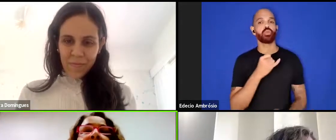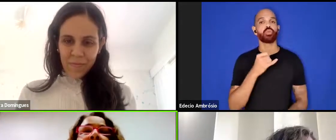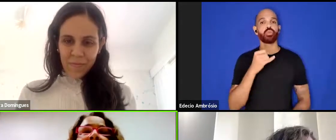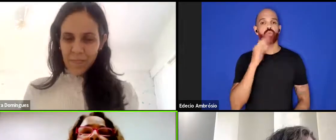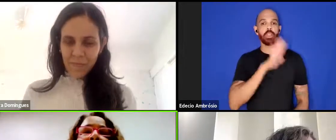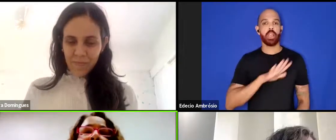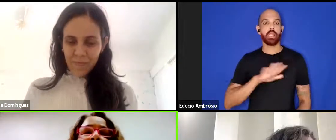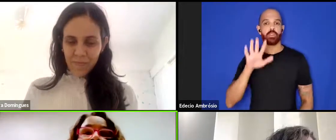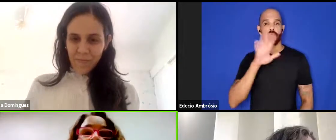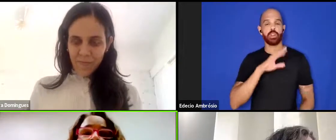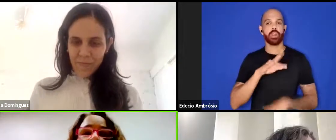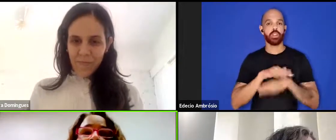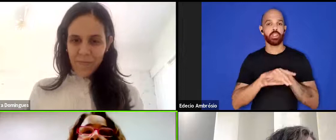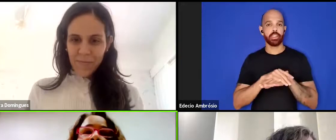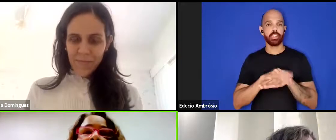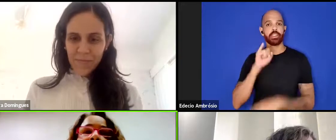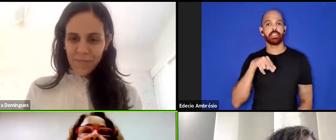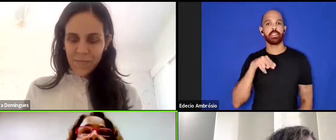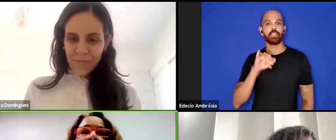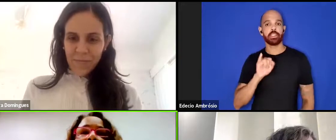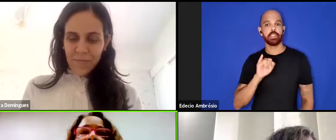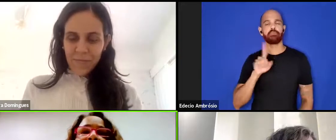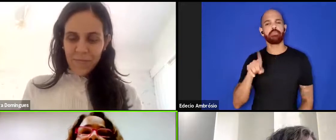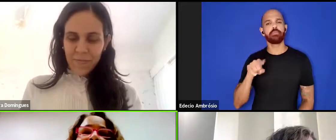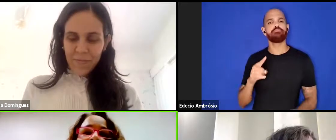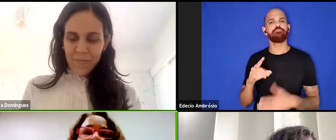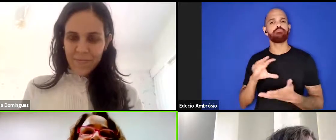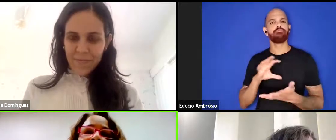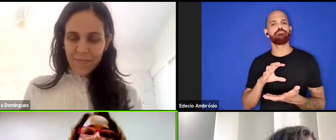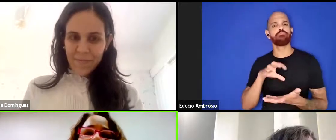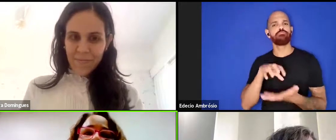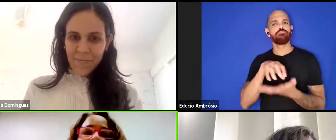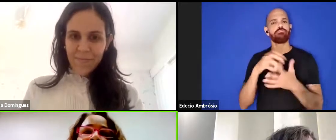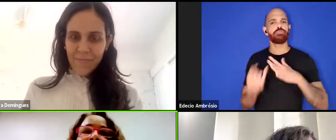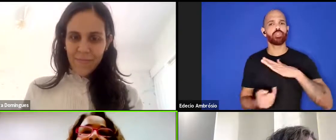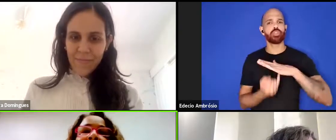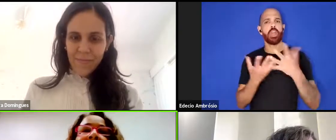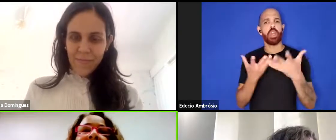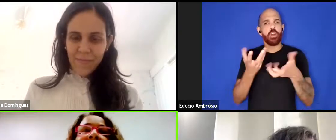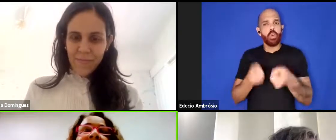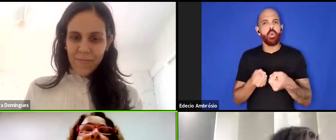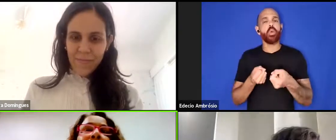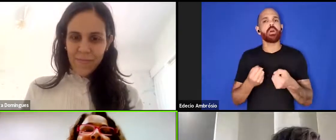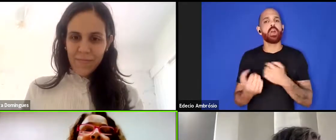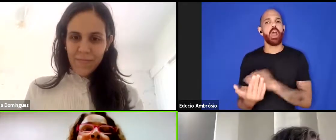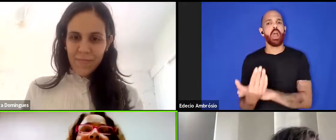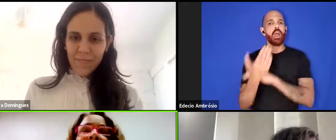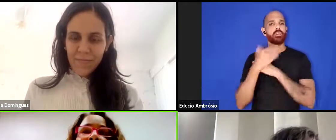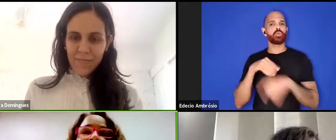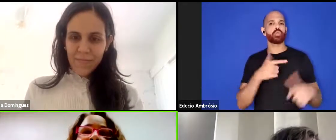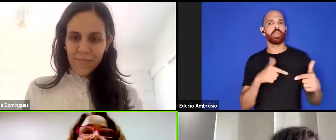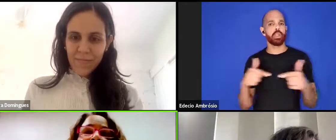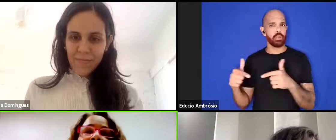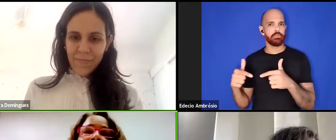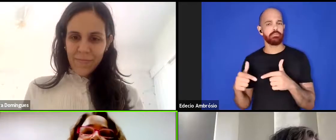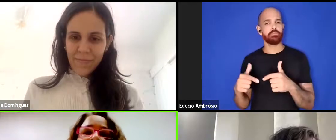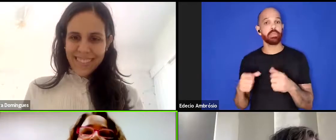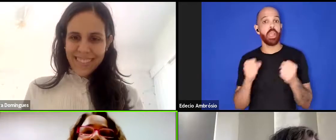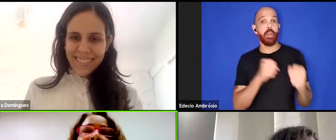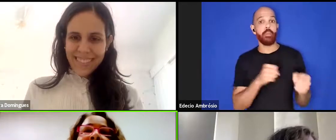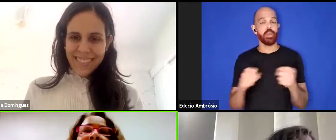Infectologia, instituições que nos acolhem, que nos dão as condições necessárias de trabalho, e a poderosa rede